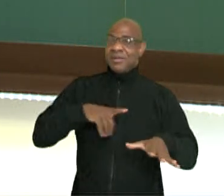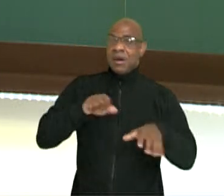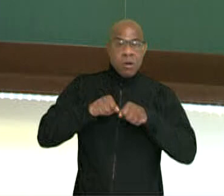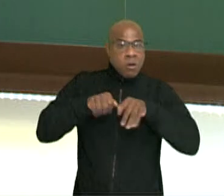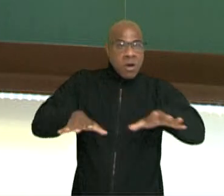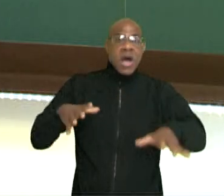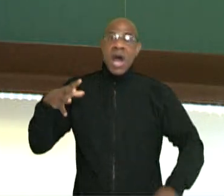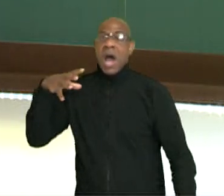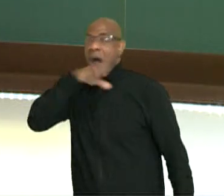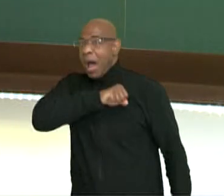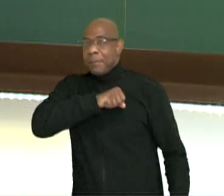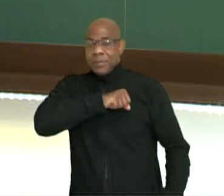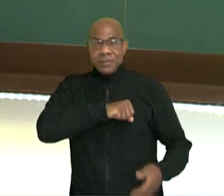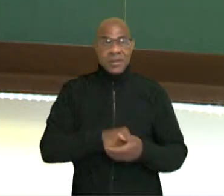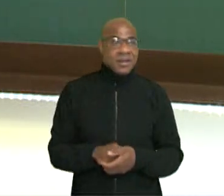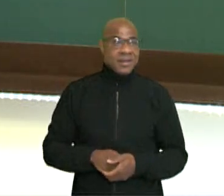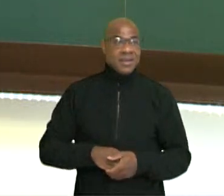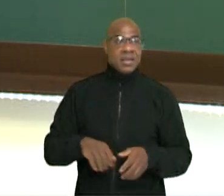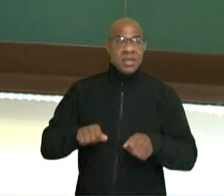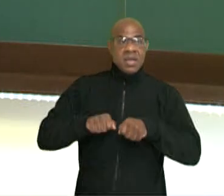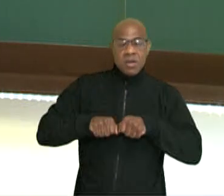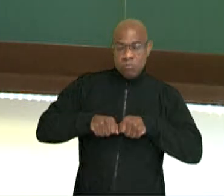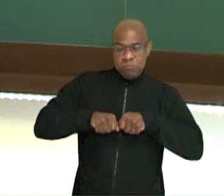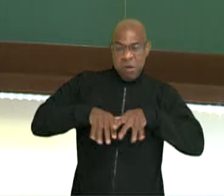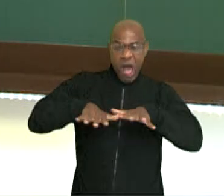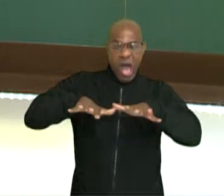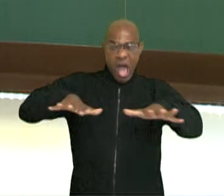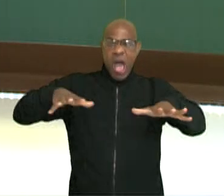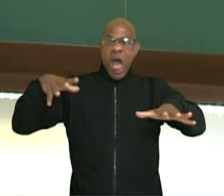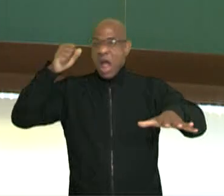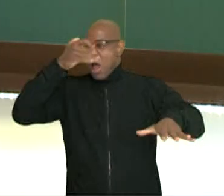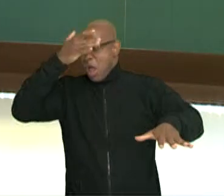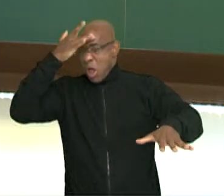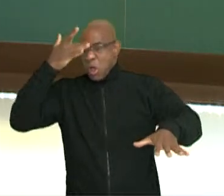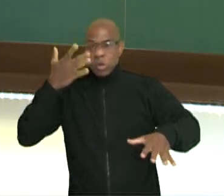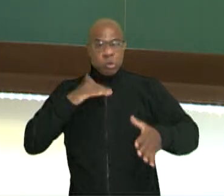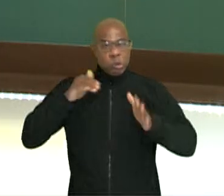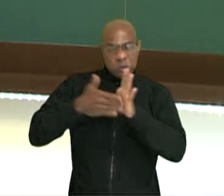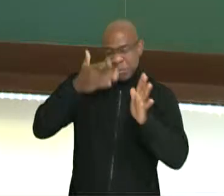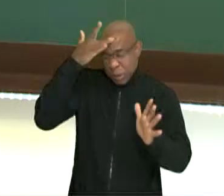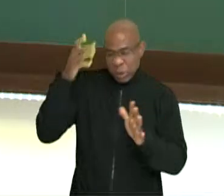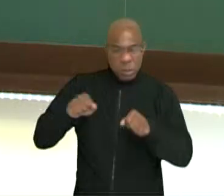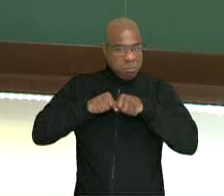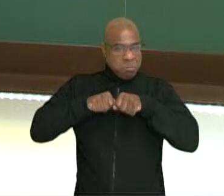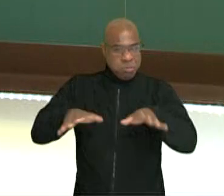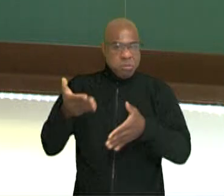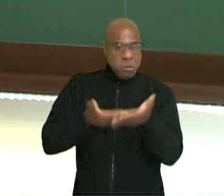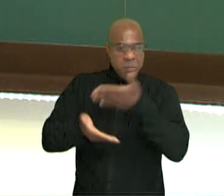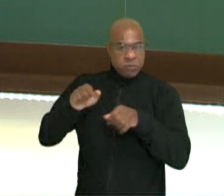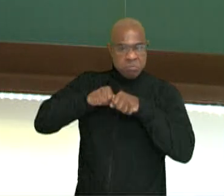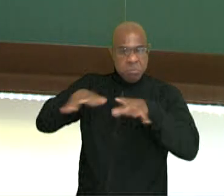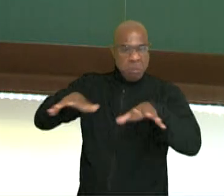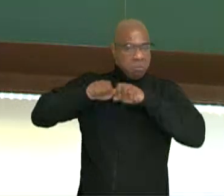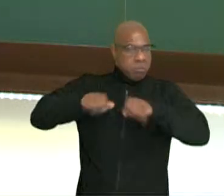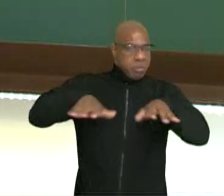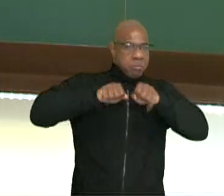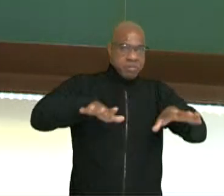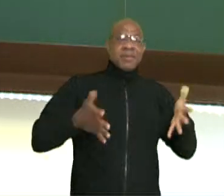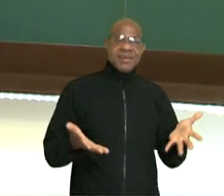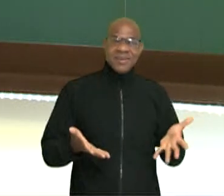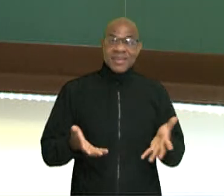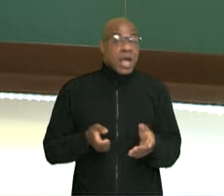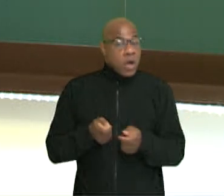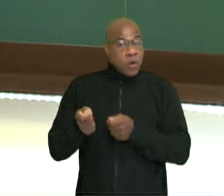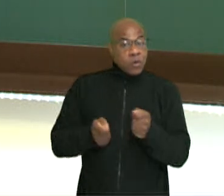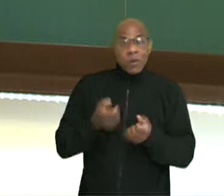compartilhamento massivo. O que é massivo? A grande massa, né? Todo mundo compartilhou, todo mundo viu. Então, sai do controle